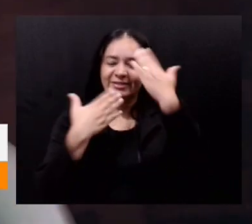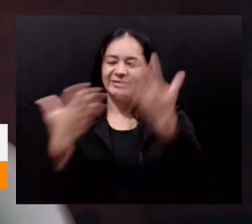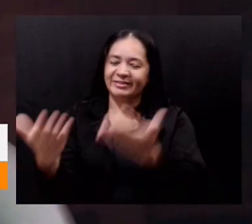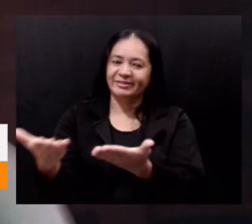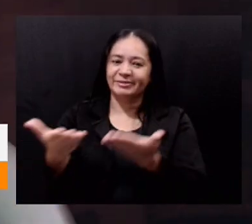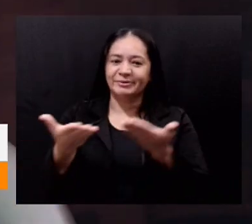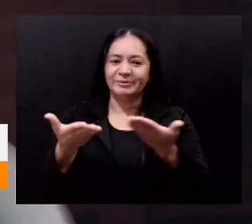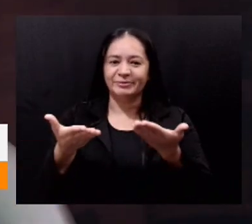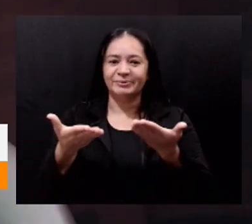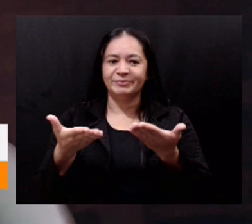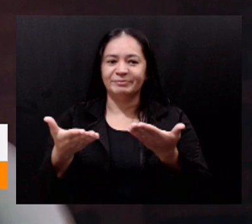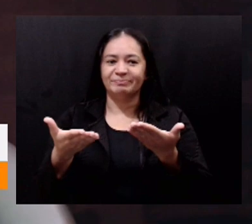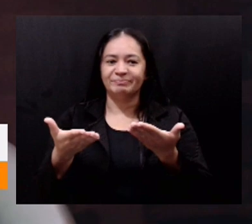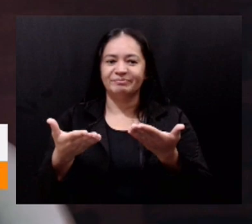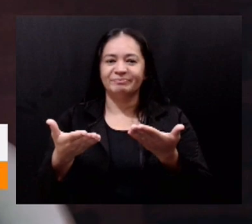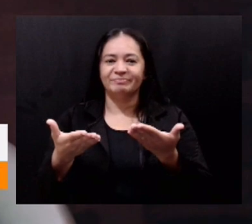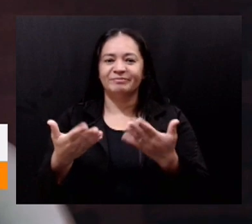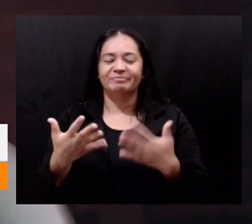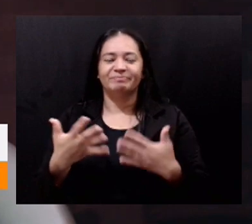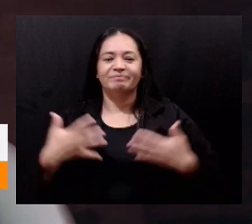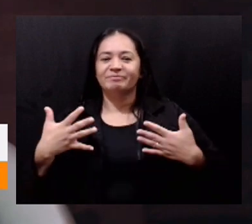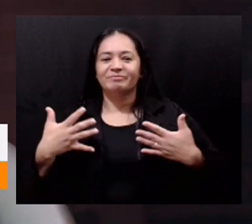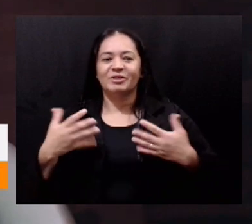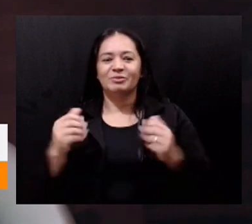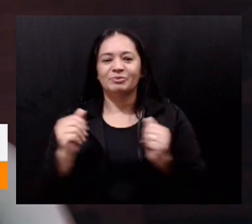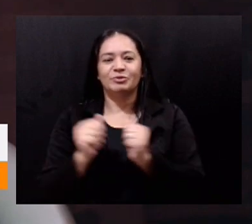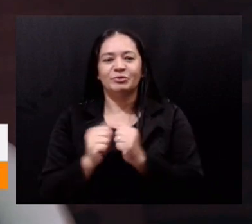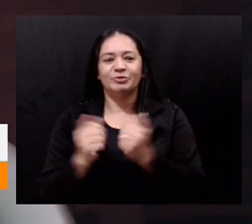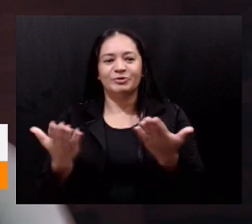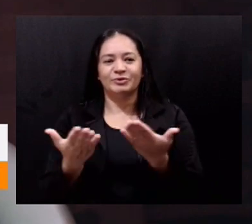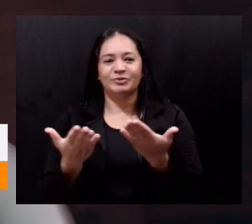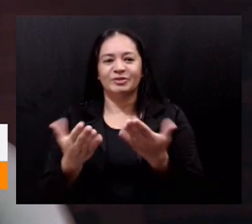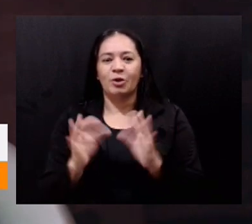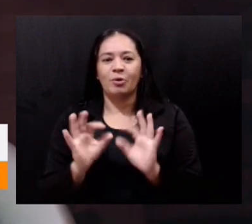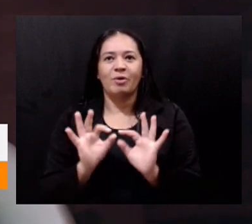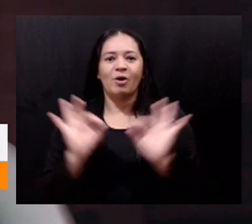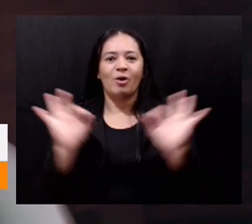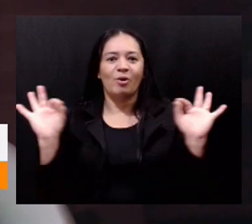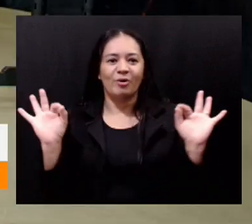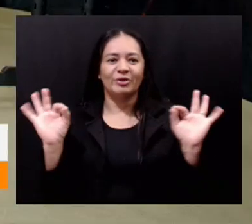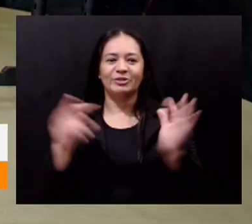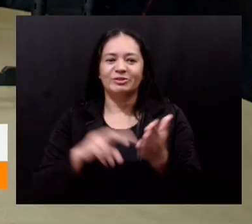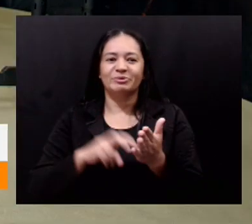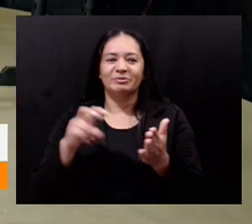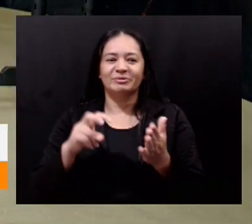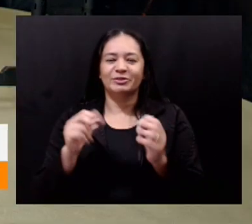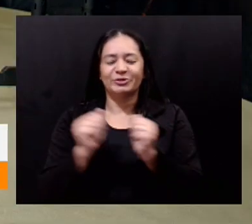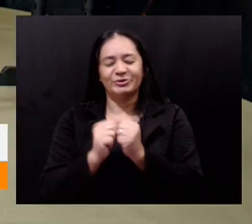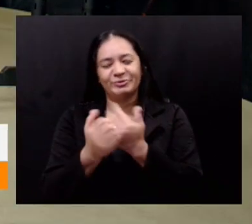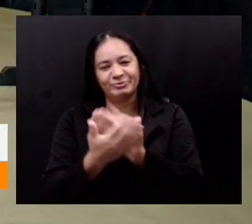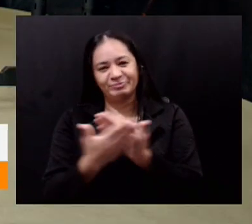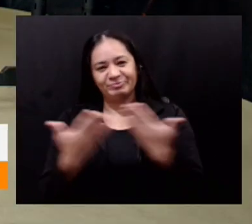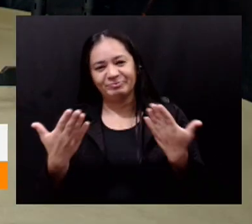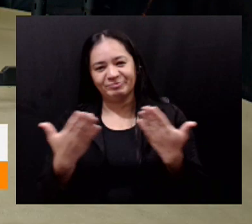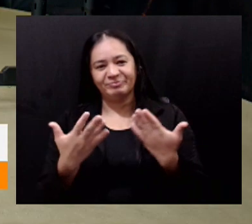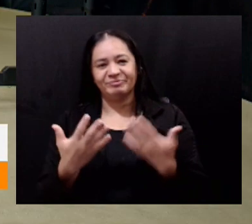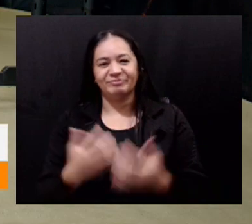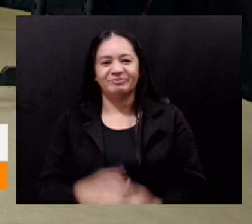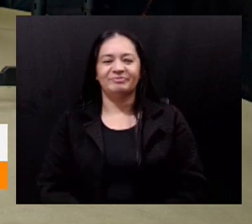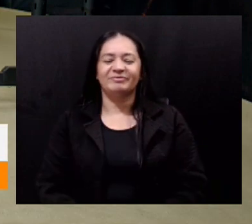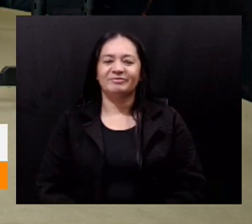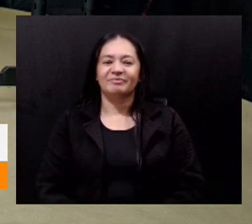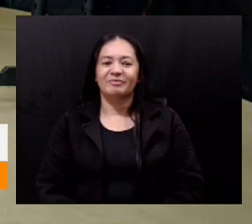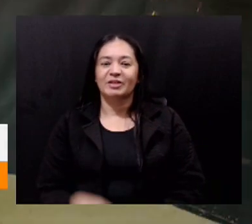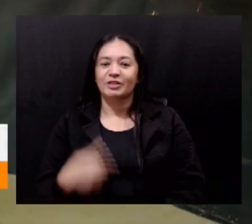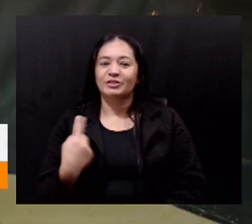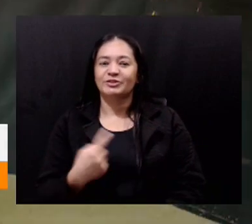um privilégio, uma ótima manhã estar aqui junto com você. Maravilha, com vocês a gente fecha aí uma semana